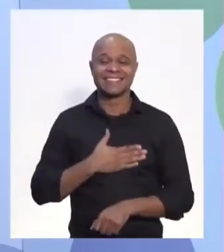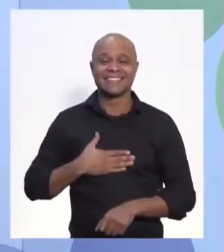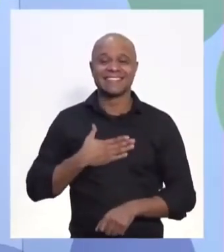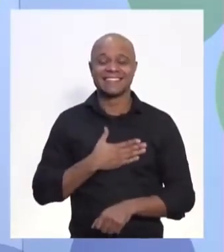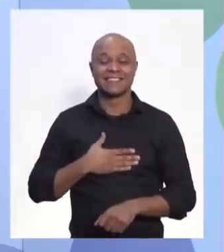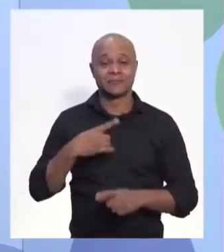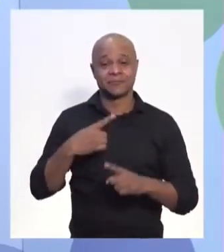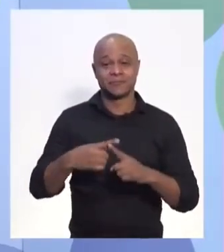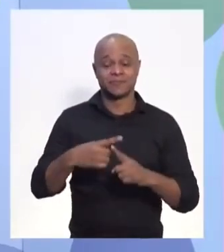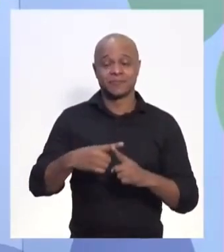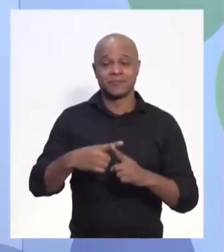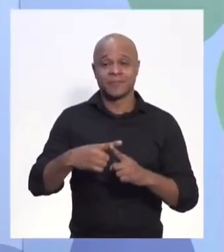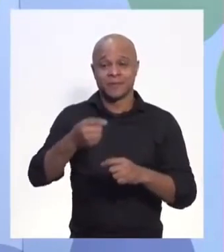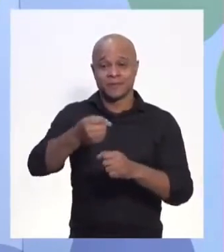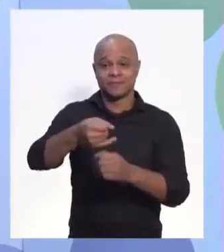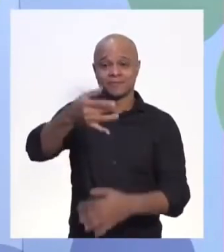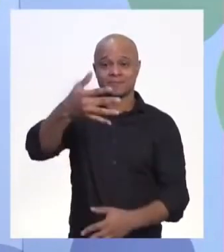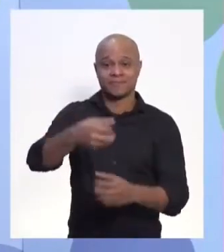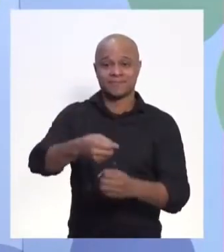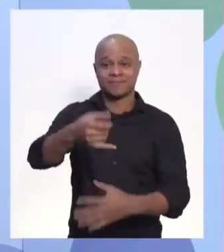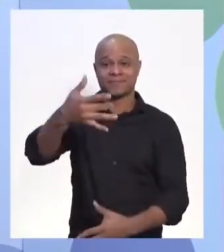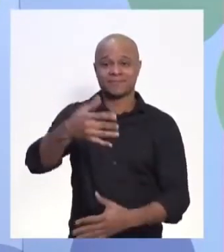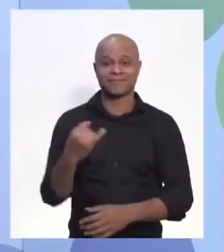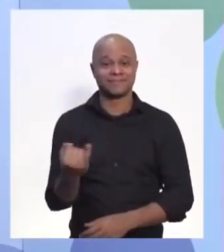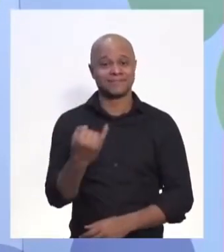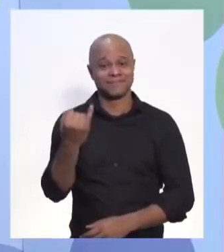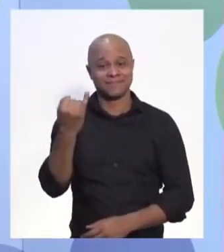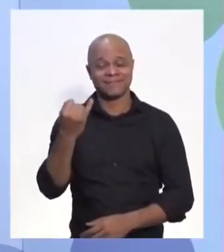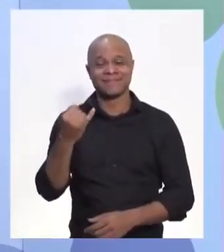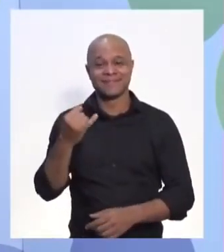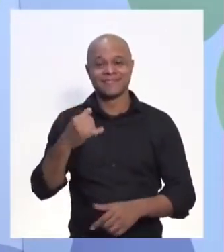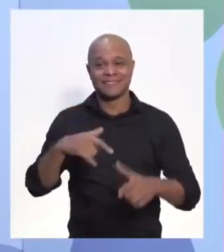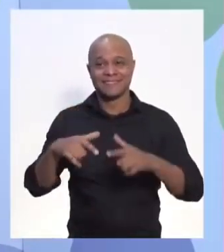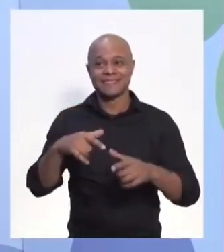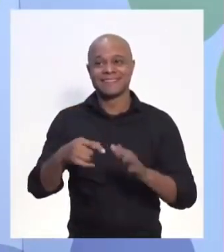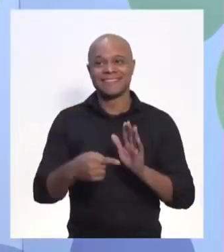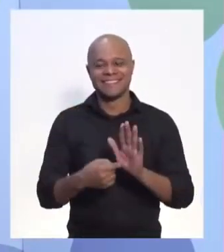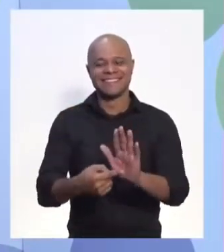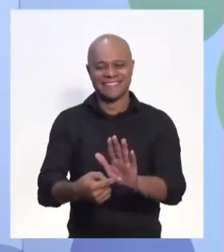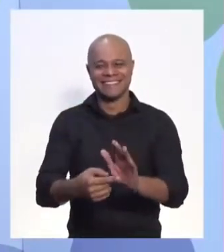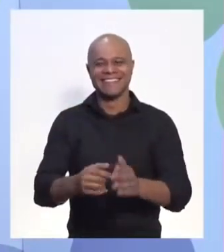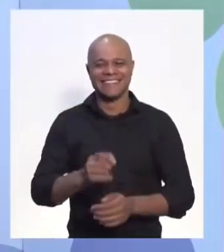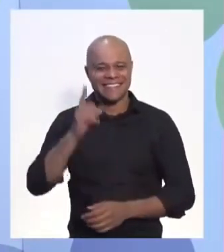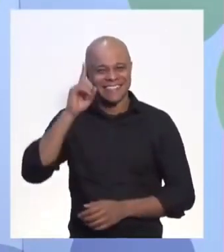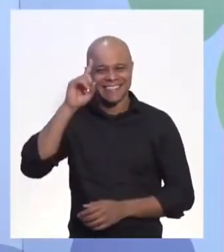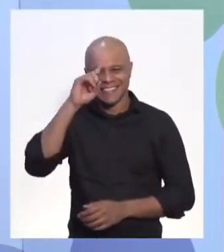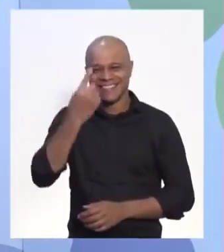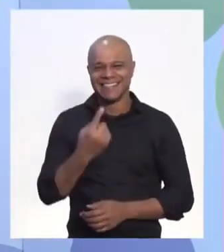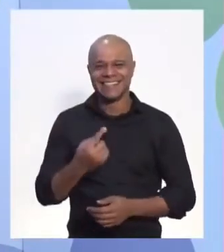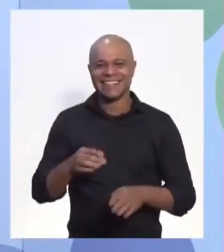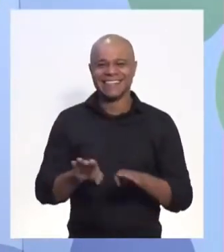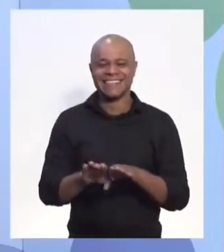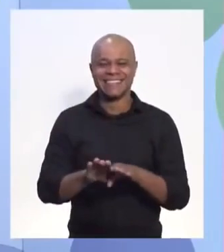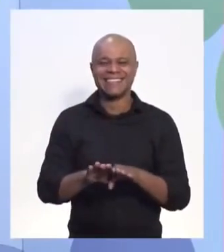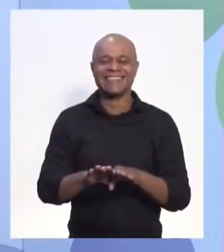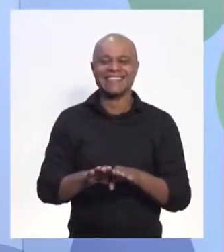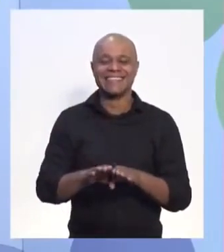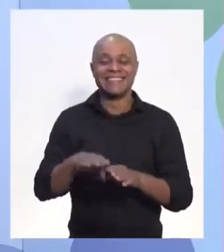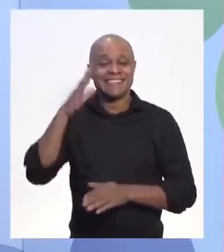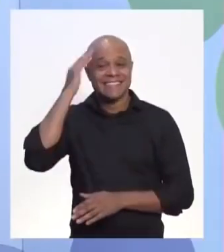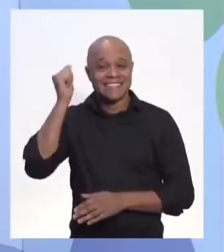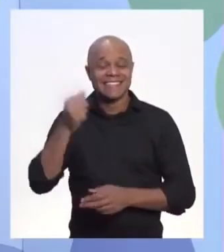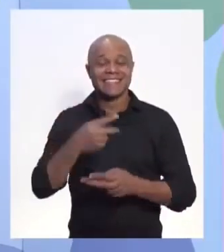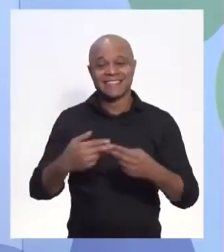deixem de colocar no chat as participações das atividades, mas também as dúvidas de vocês. Vocês sabem que é uma